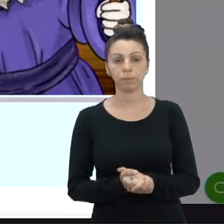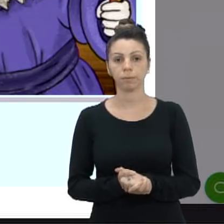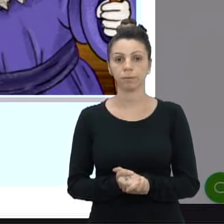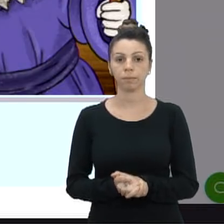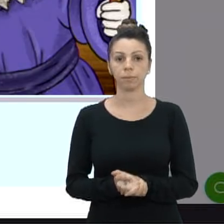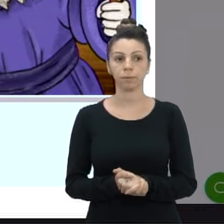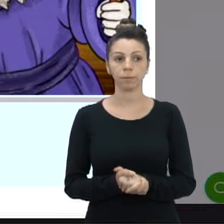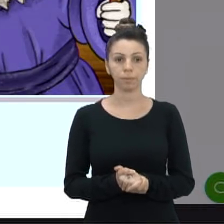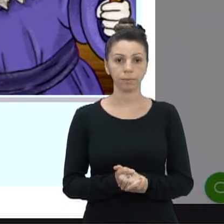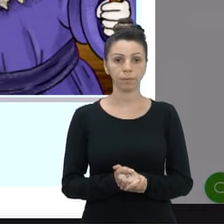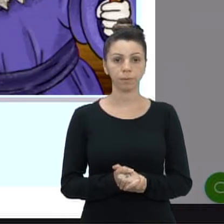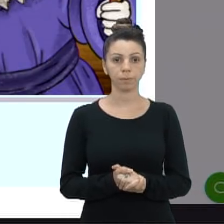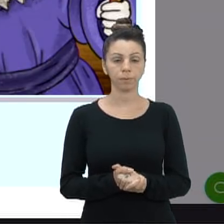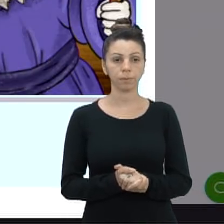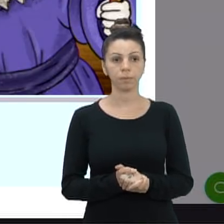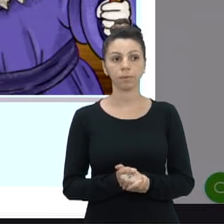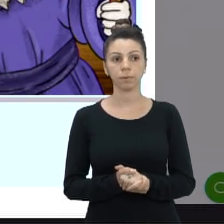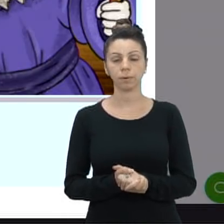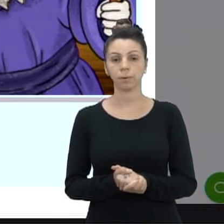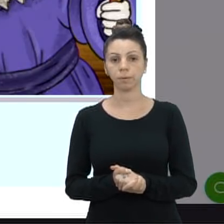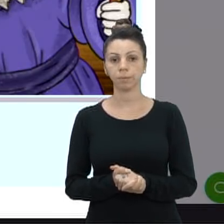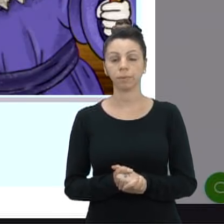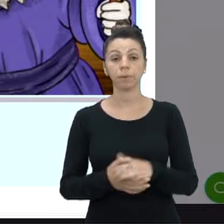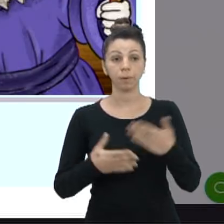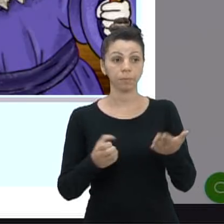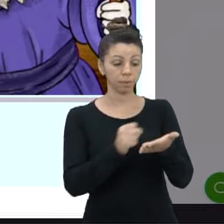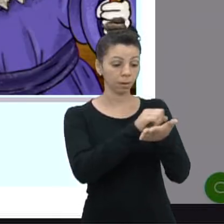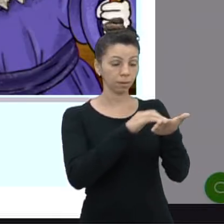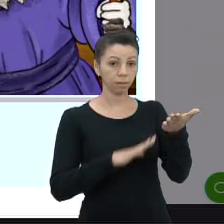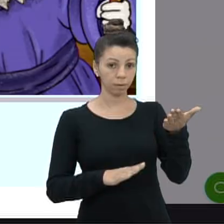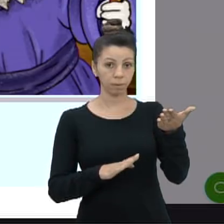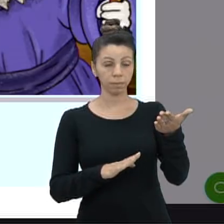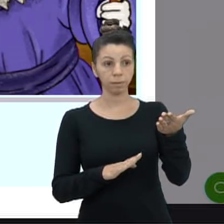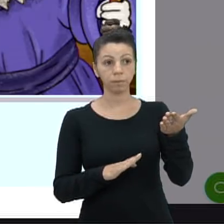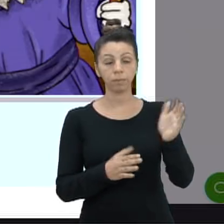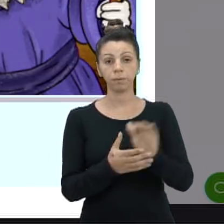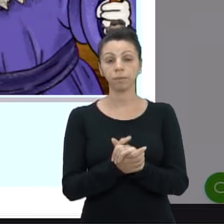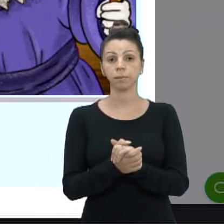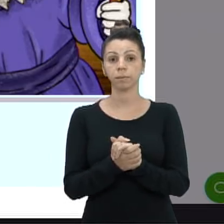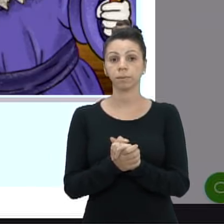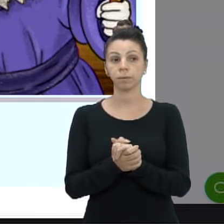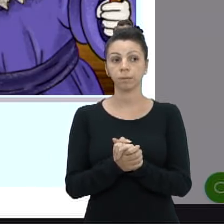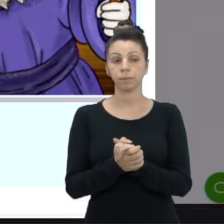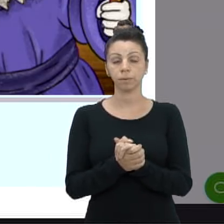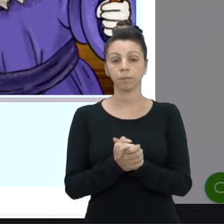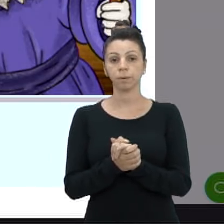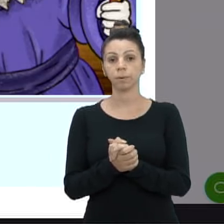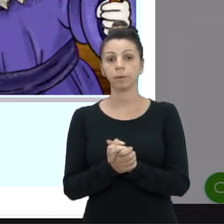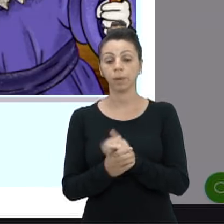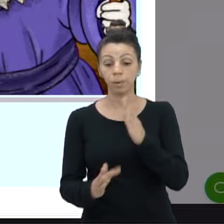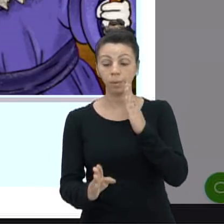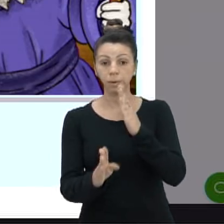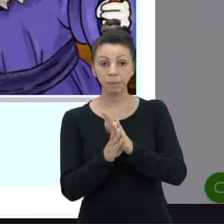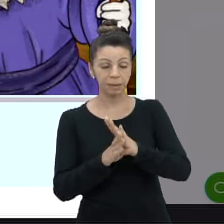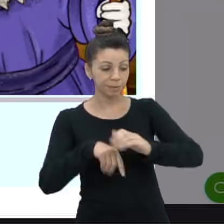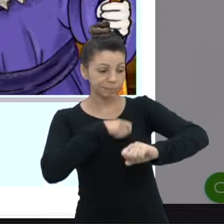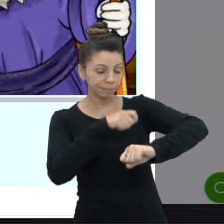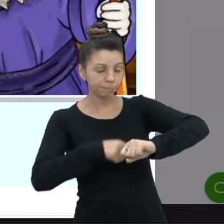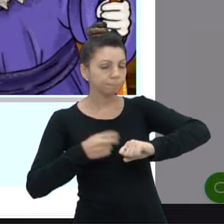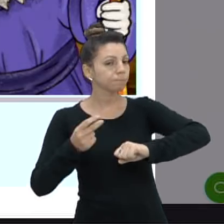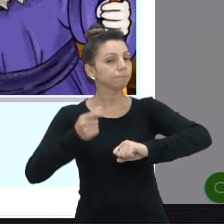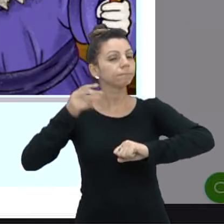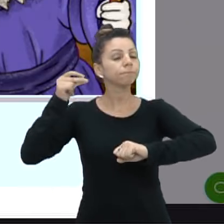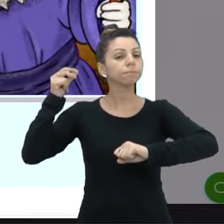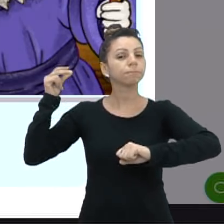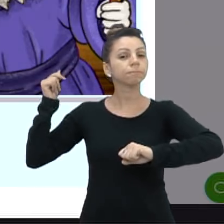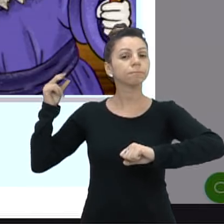Então, vocês vão ter ali a atividade, ó. Veja, achamos essa receita antiga para fazer uma poção para crescer